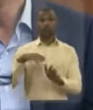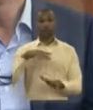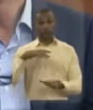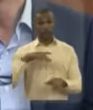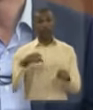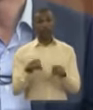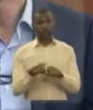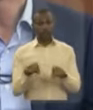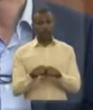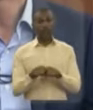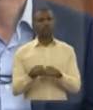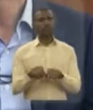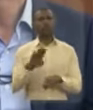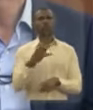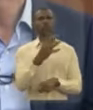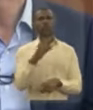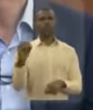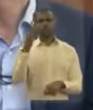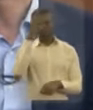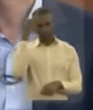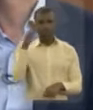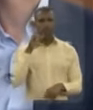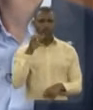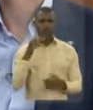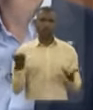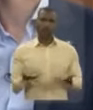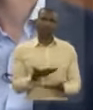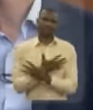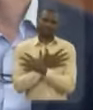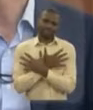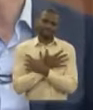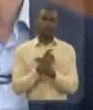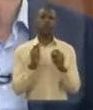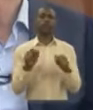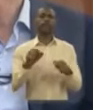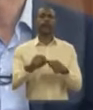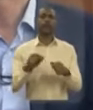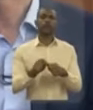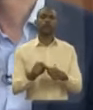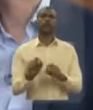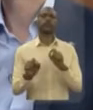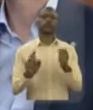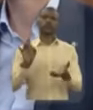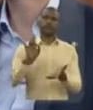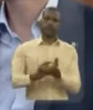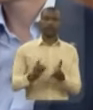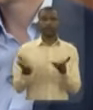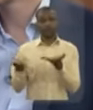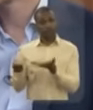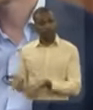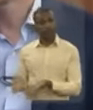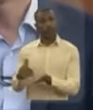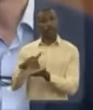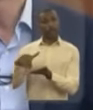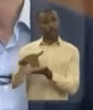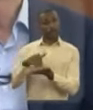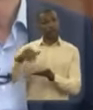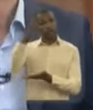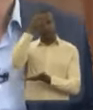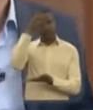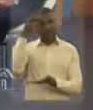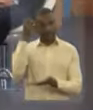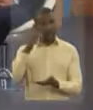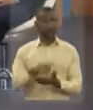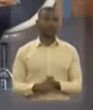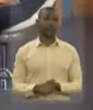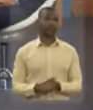inclusive empregando mais de 400 trabalhadores deixando no olho da rua O que você faria exatamente nessa situação como secretário ou como Prefeito